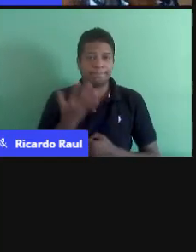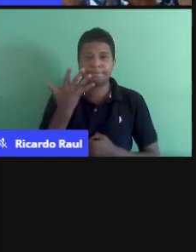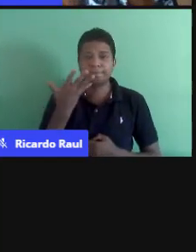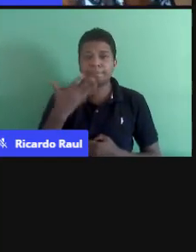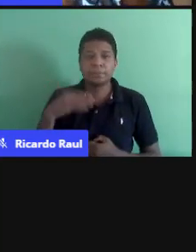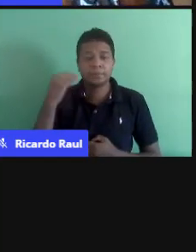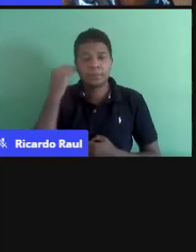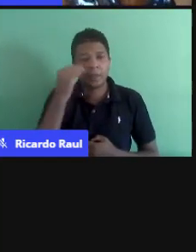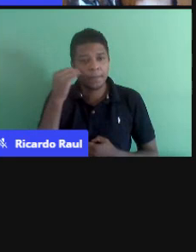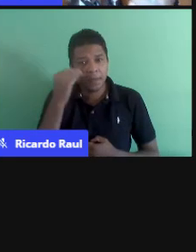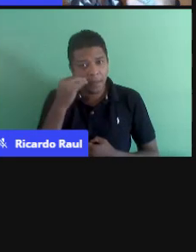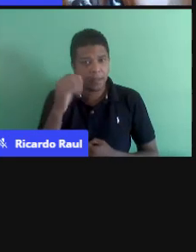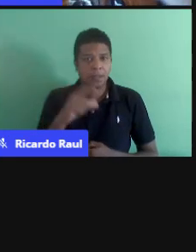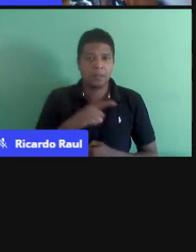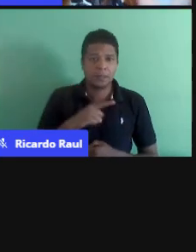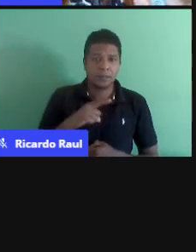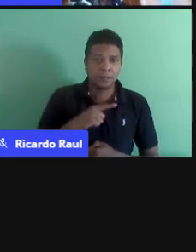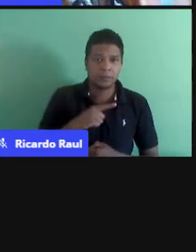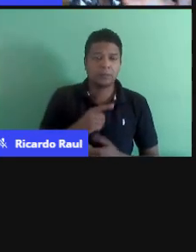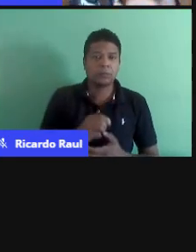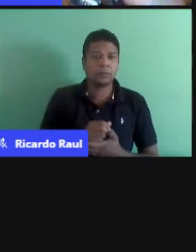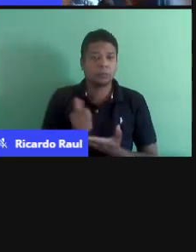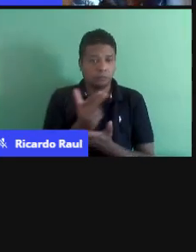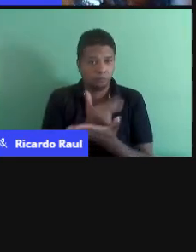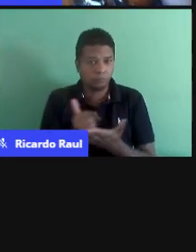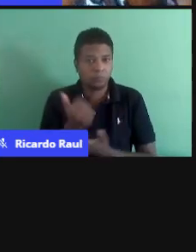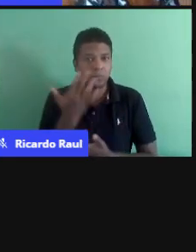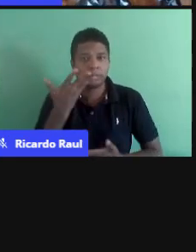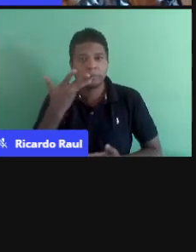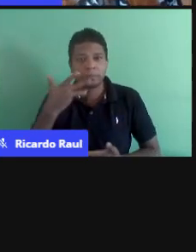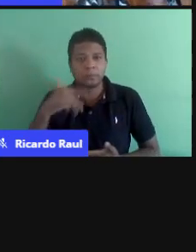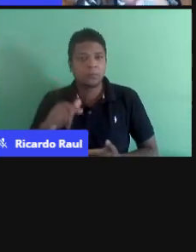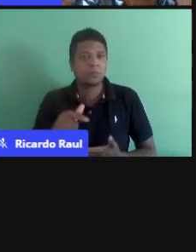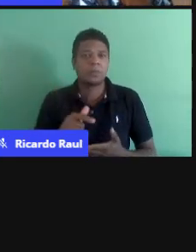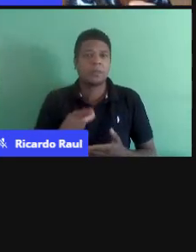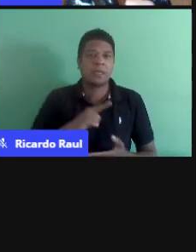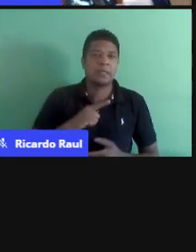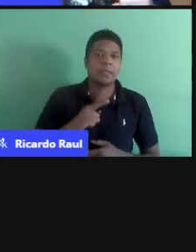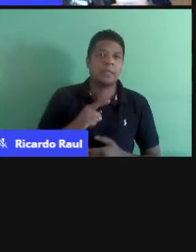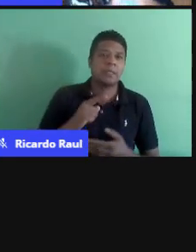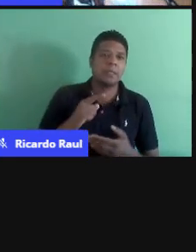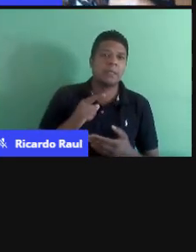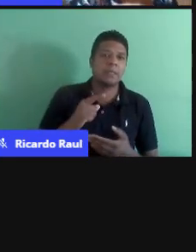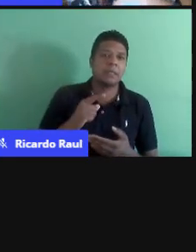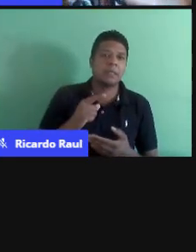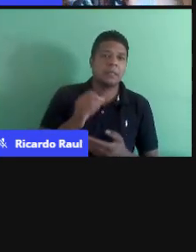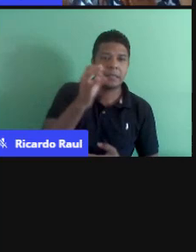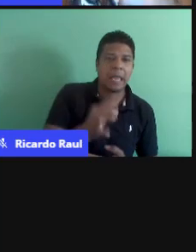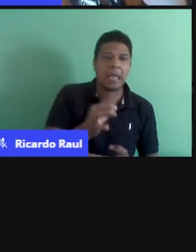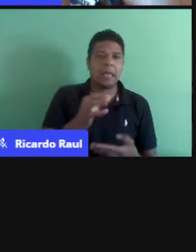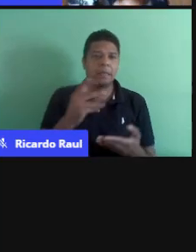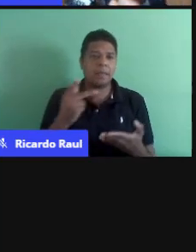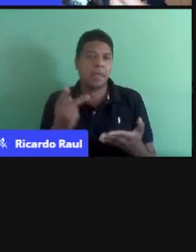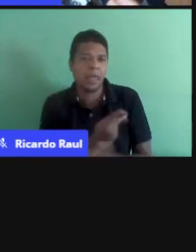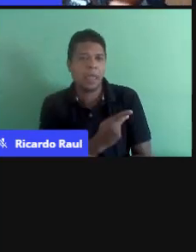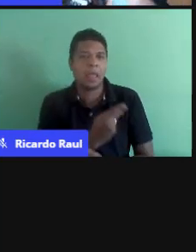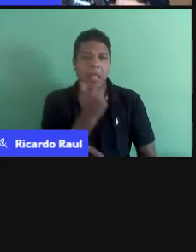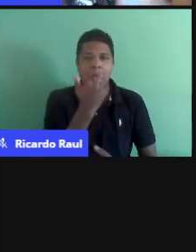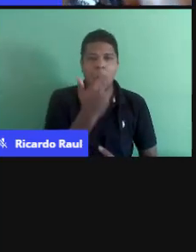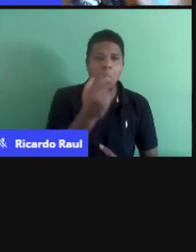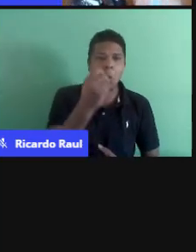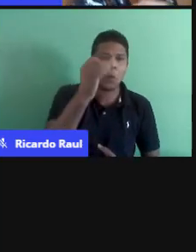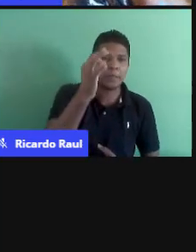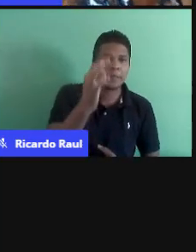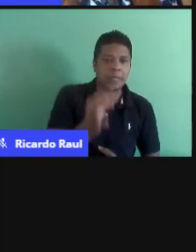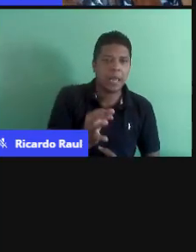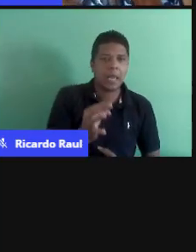experiências que ela tem. Então, no desenho da criança não há certo ou errado, não existem cores certas, existe